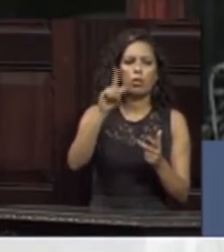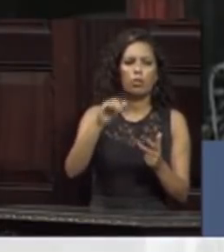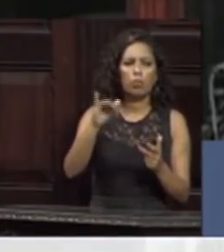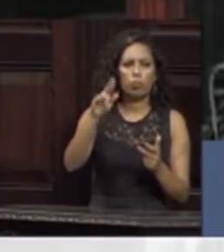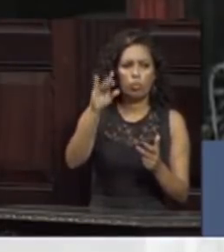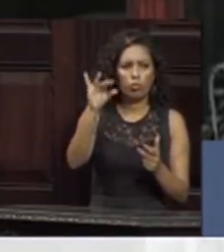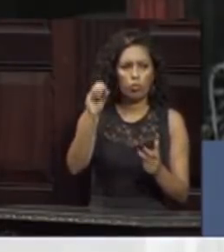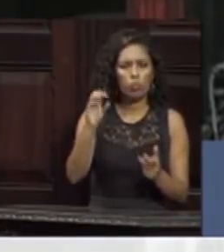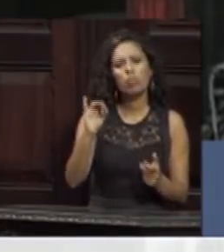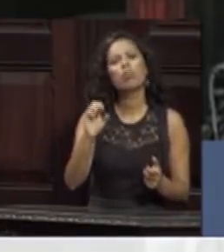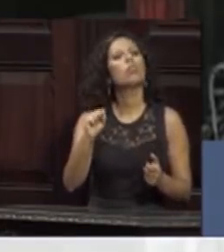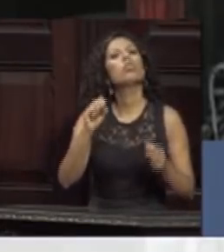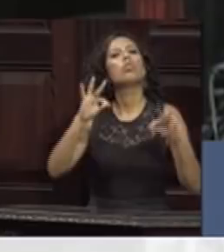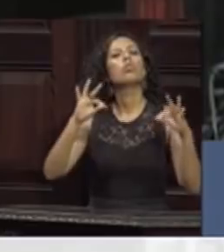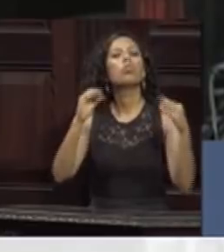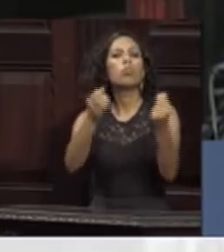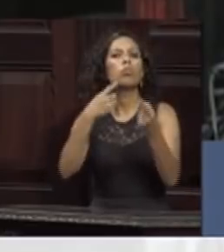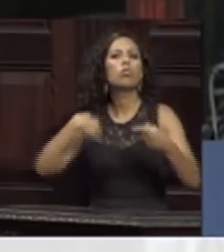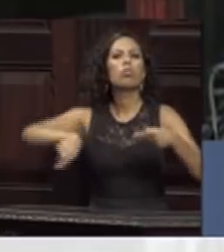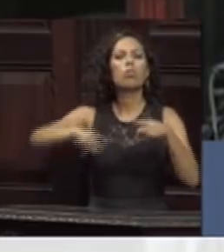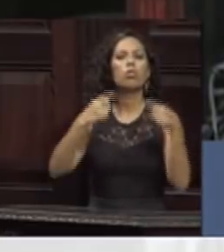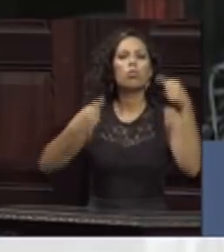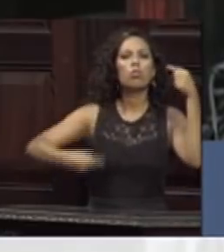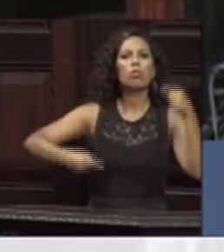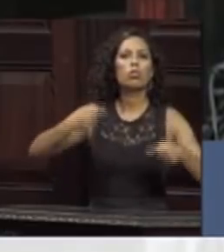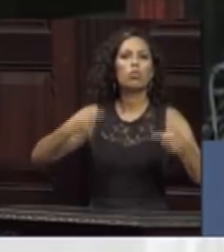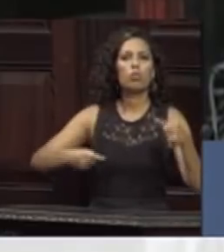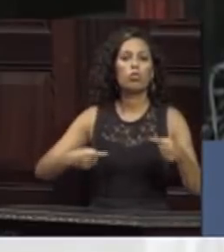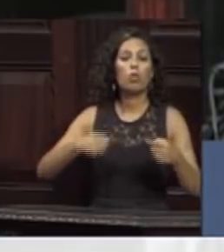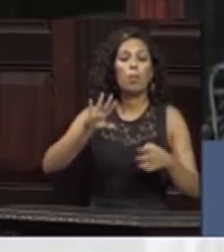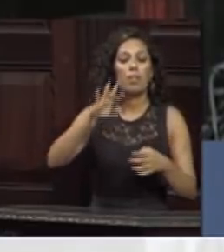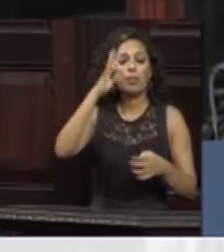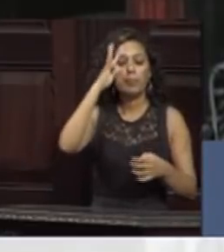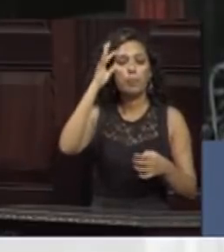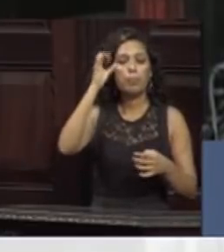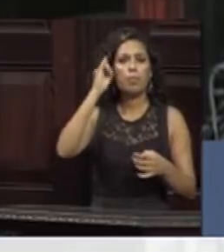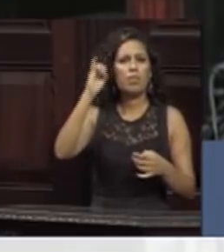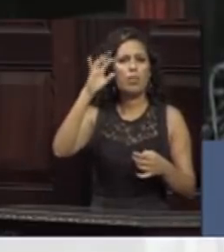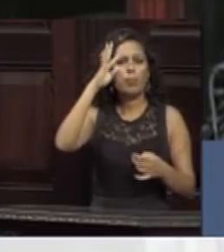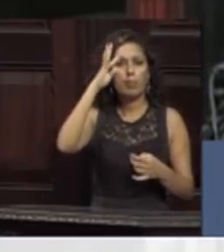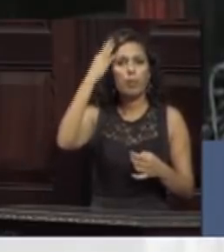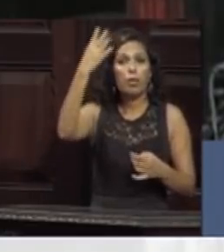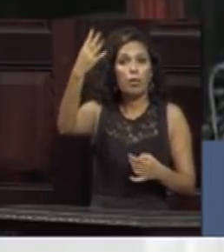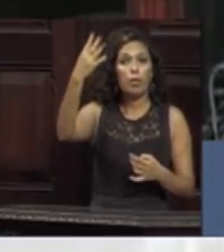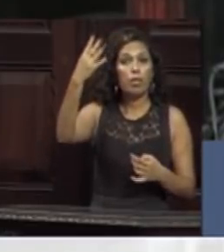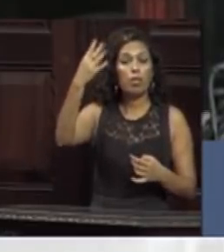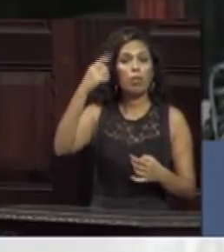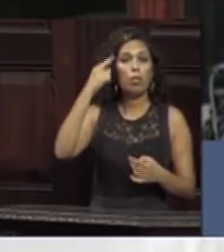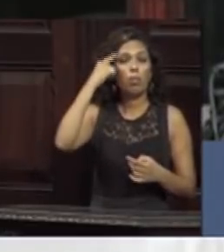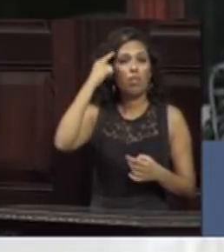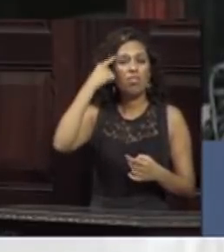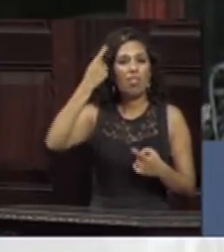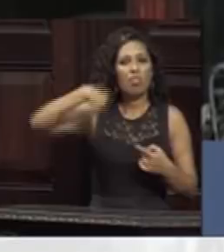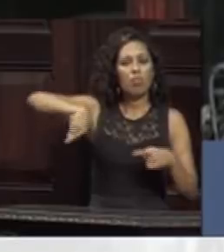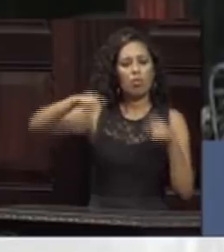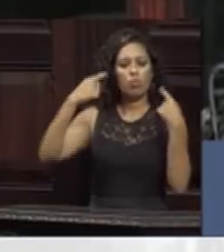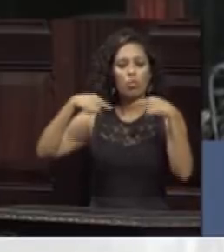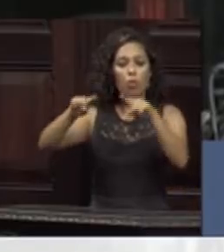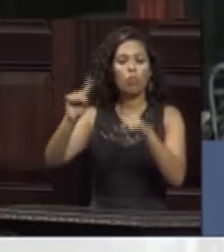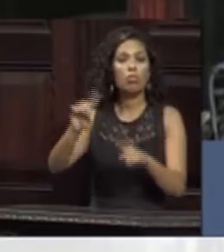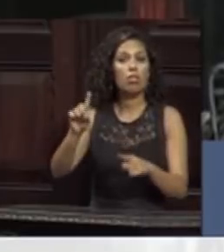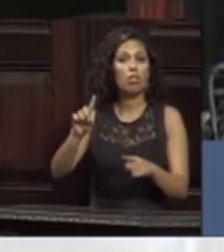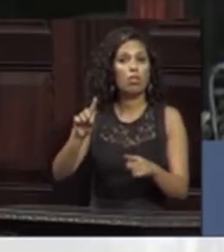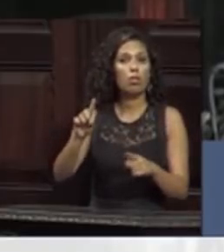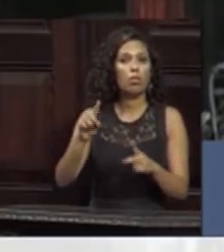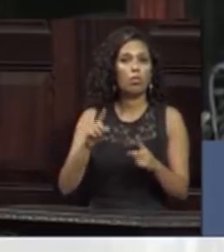vamos discutir e, ao contrário do que possa parecer, nós estamos defendendo o Estado do Rio de Janeiro e os municípios, porque